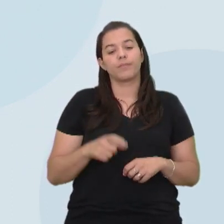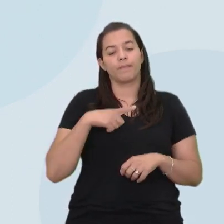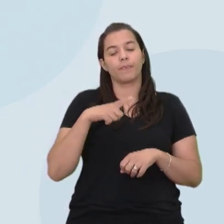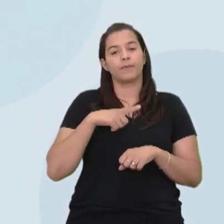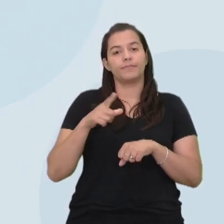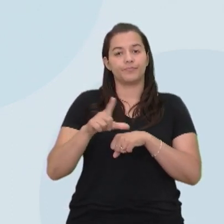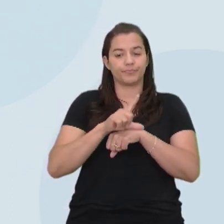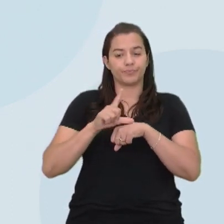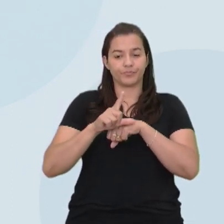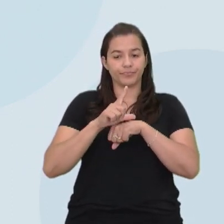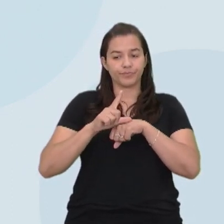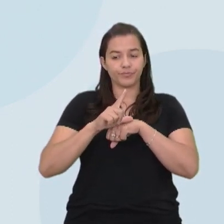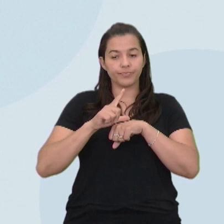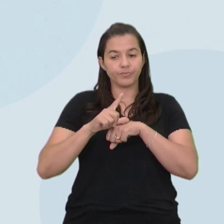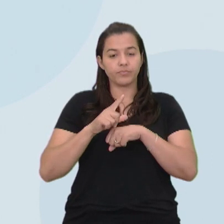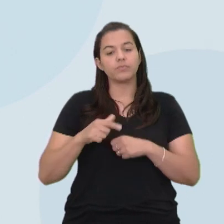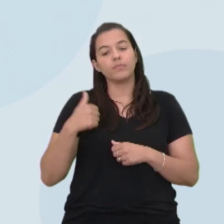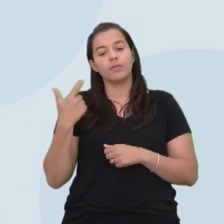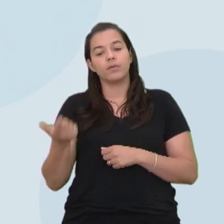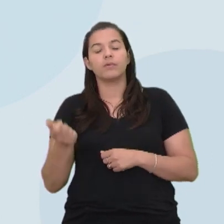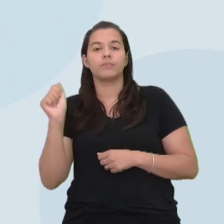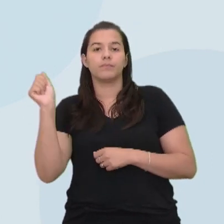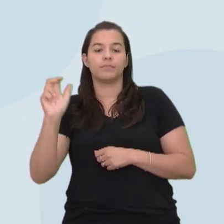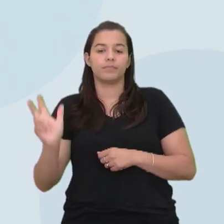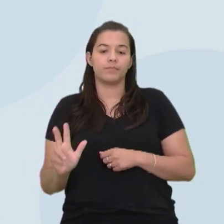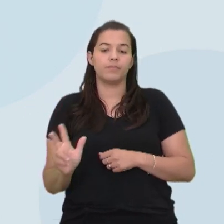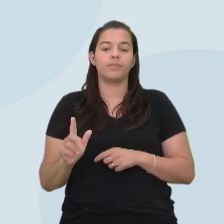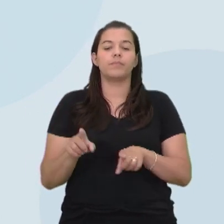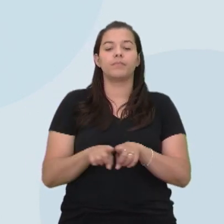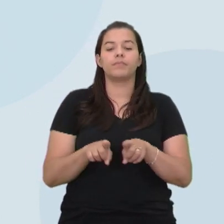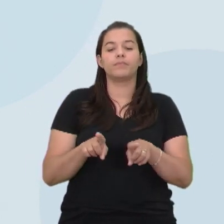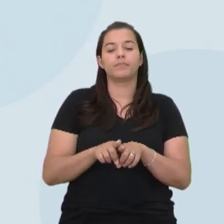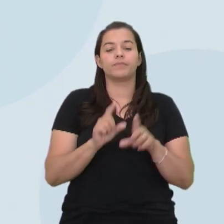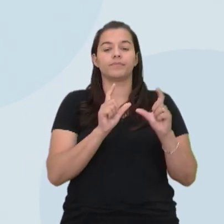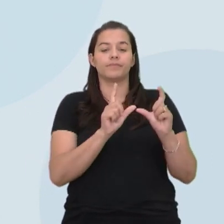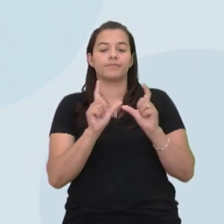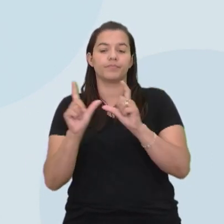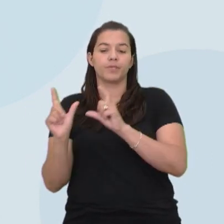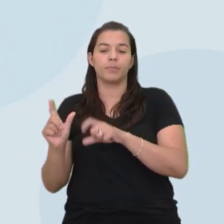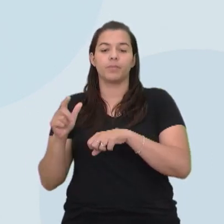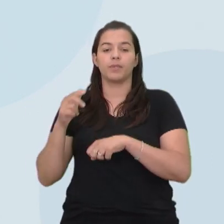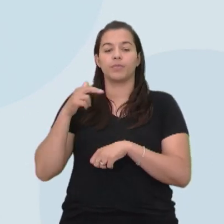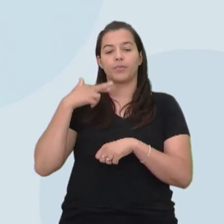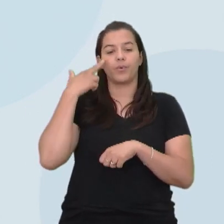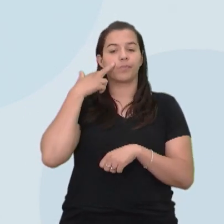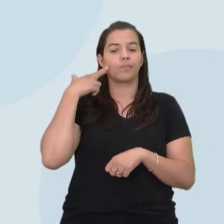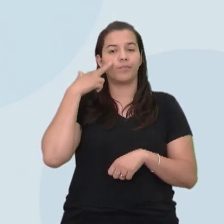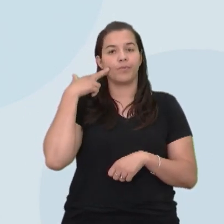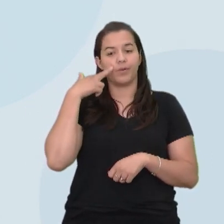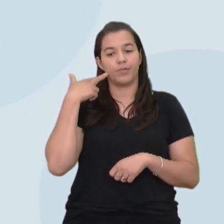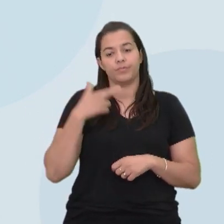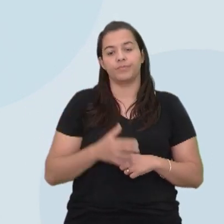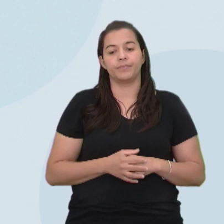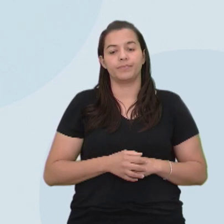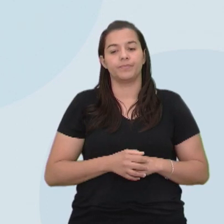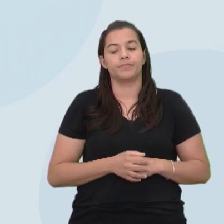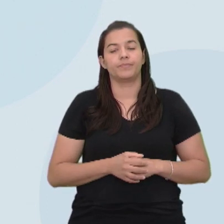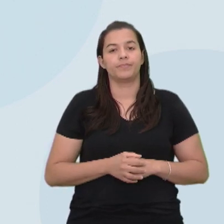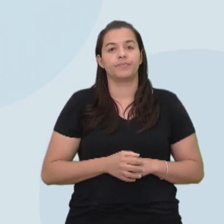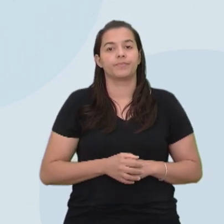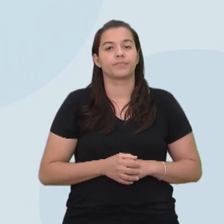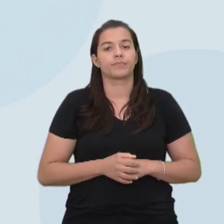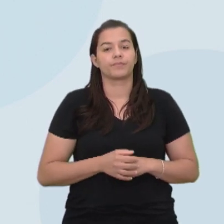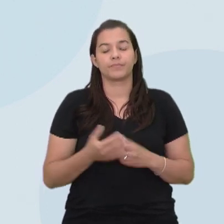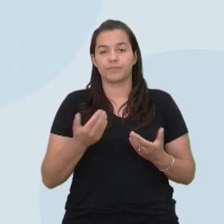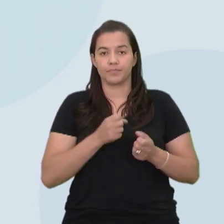lilás, sensores, que é um azul claro, e os meus blocos aqui, que é um vermelhinho. Aqui tá meio rosinha, meio rosa para vermelho aí, tá bom?